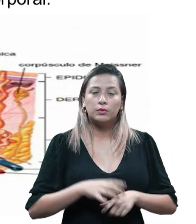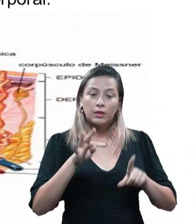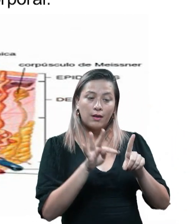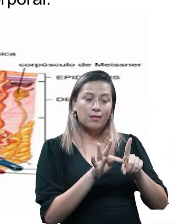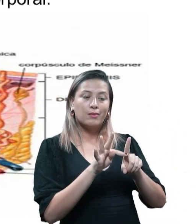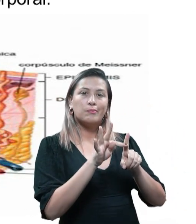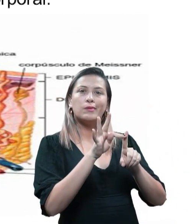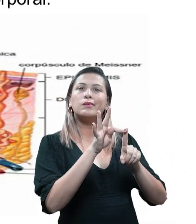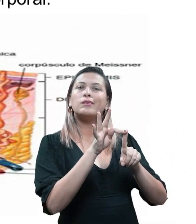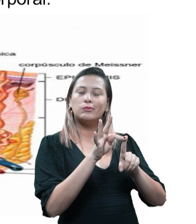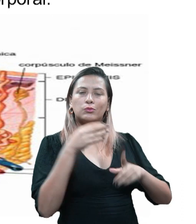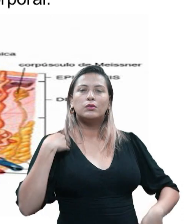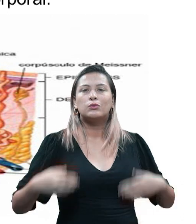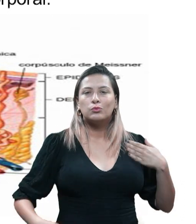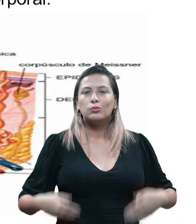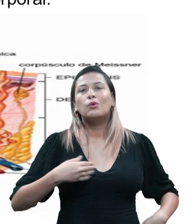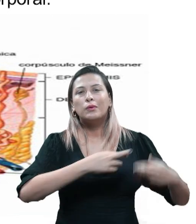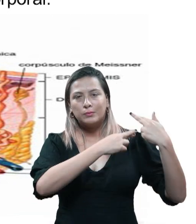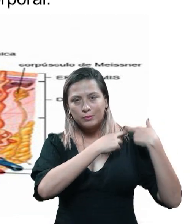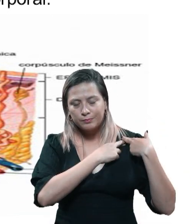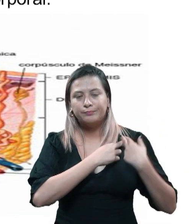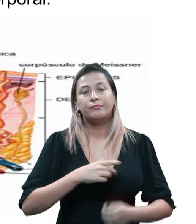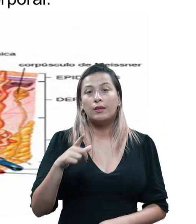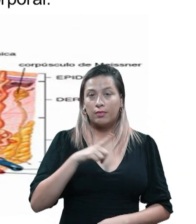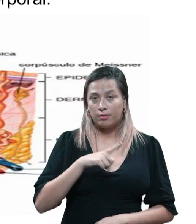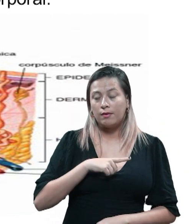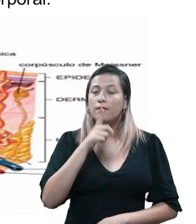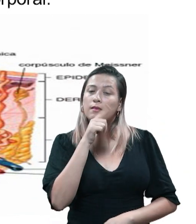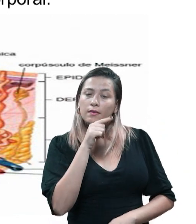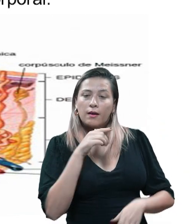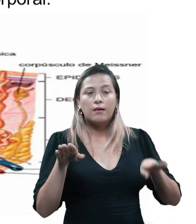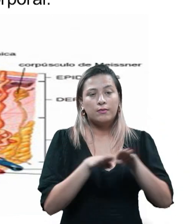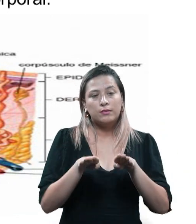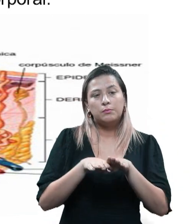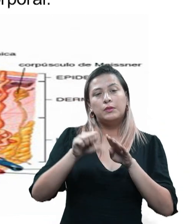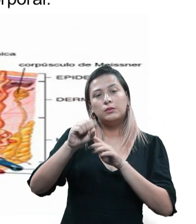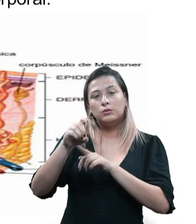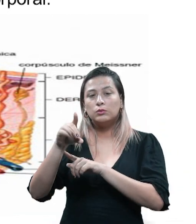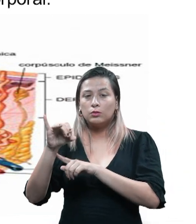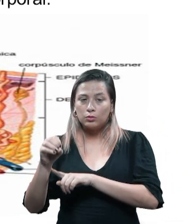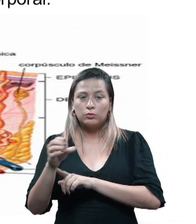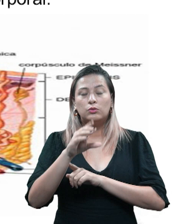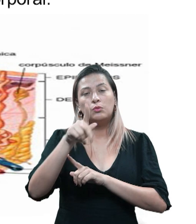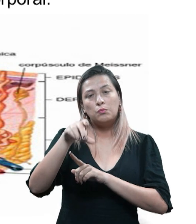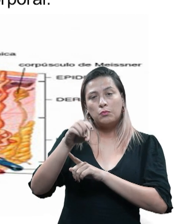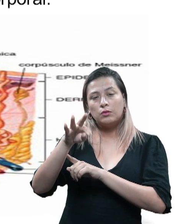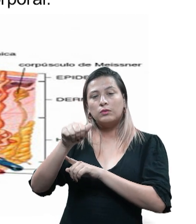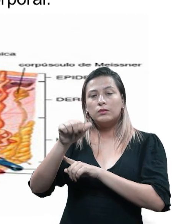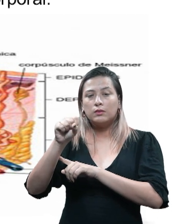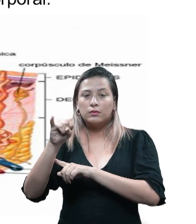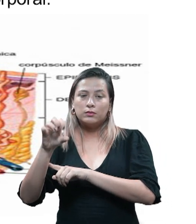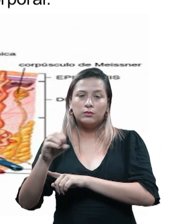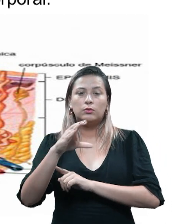do corpo. É formado de água, íons de sódio, potássio e cloreto, entre outros